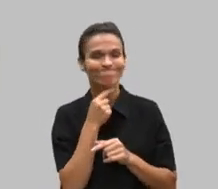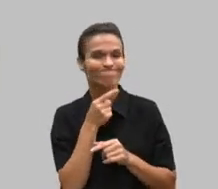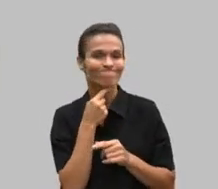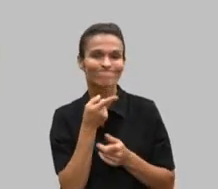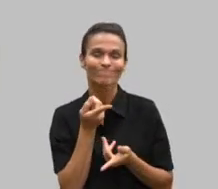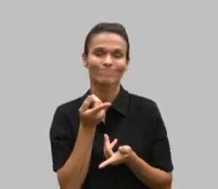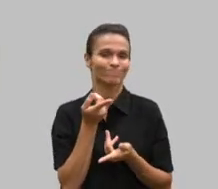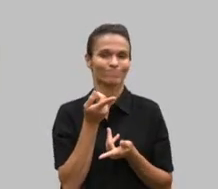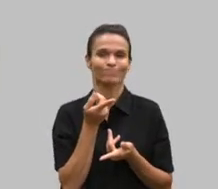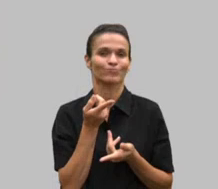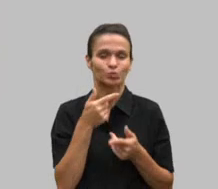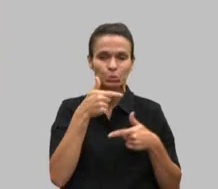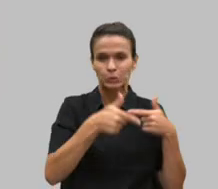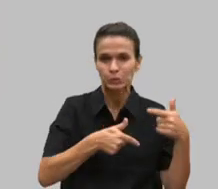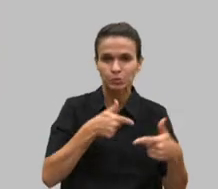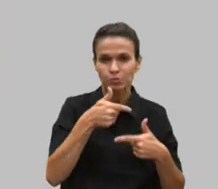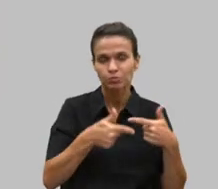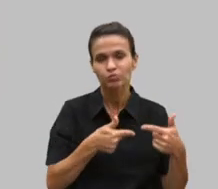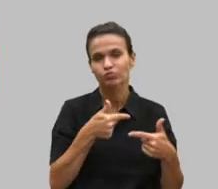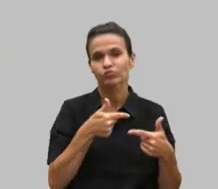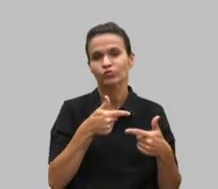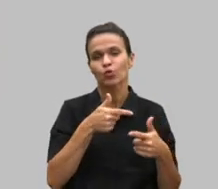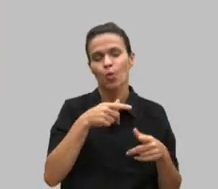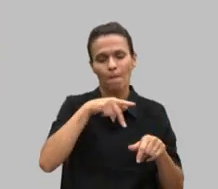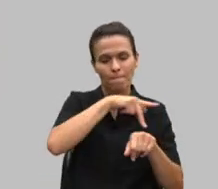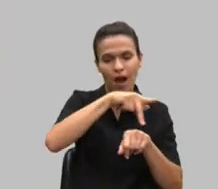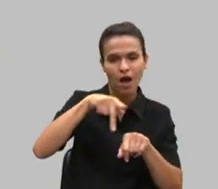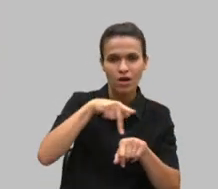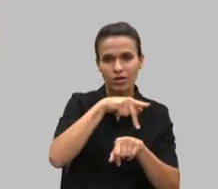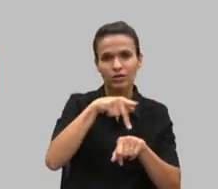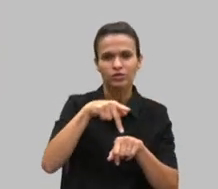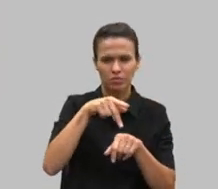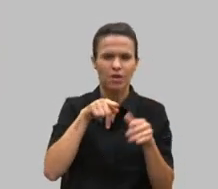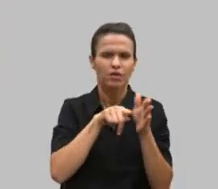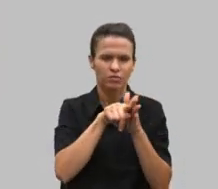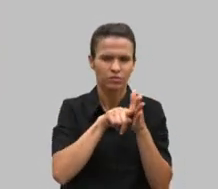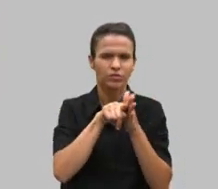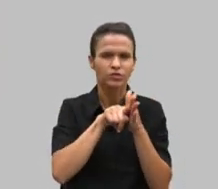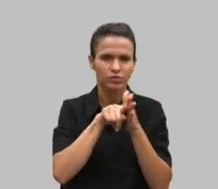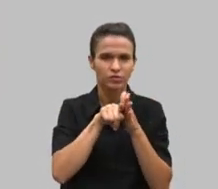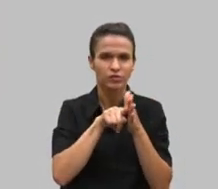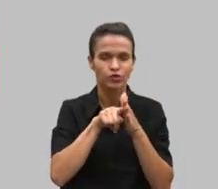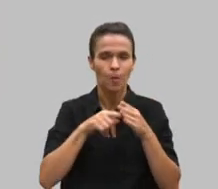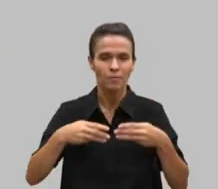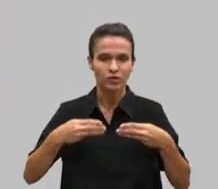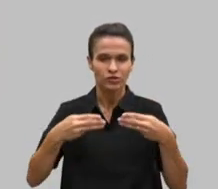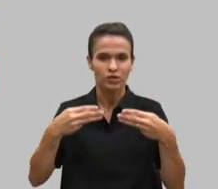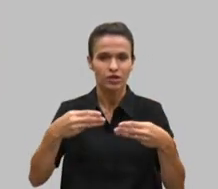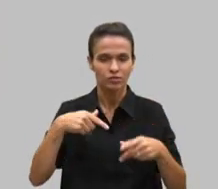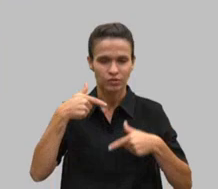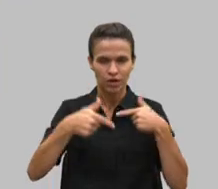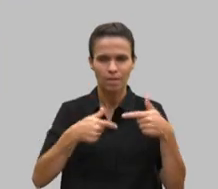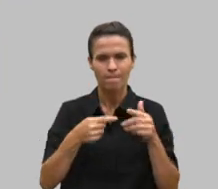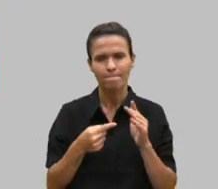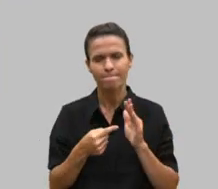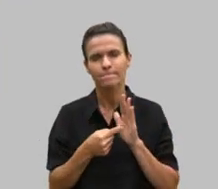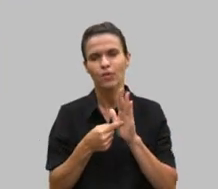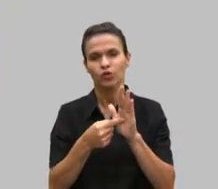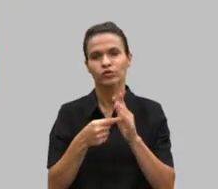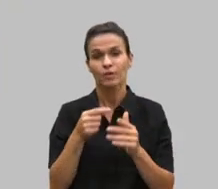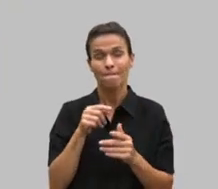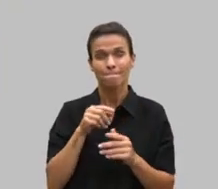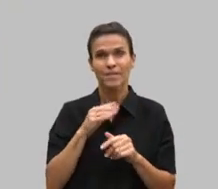é trabalho em todo o país uma pesquisa recente do Ministério do Trabalho aponta aqui mais de 5 milhões de